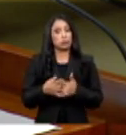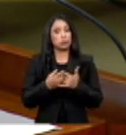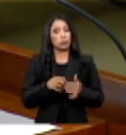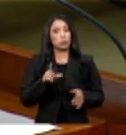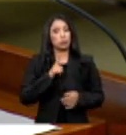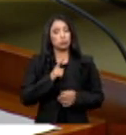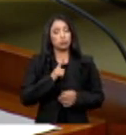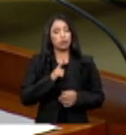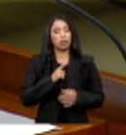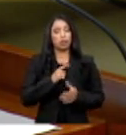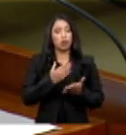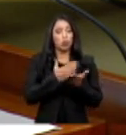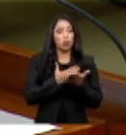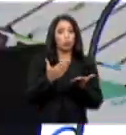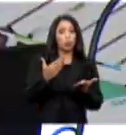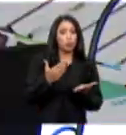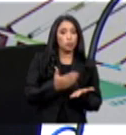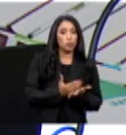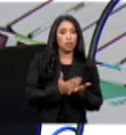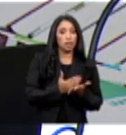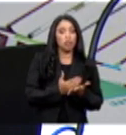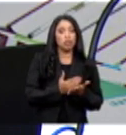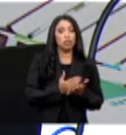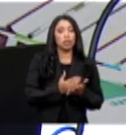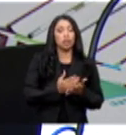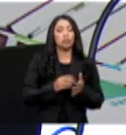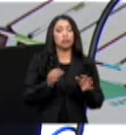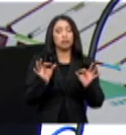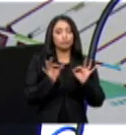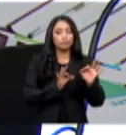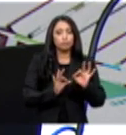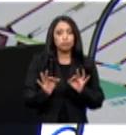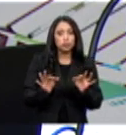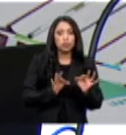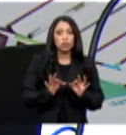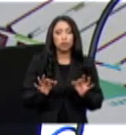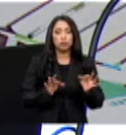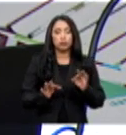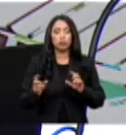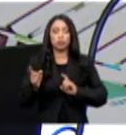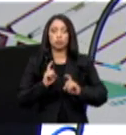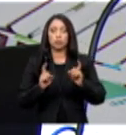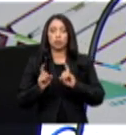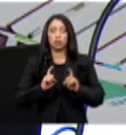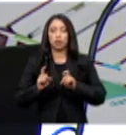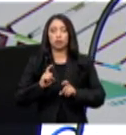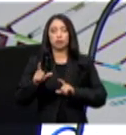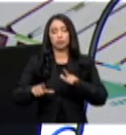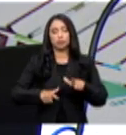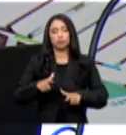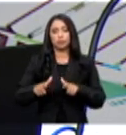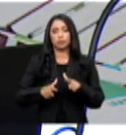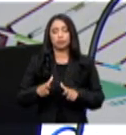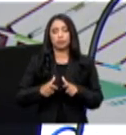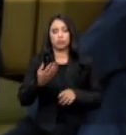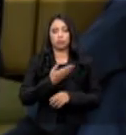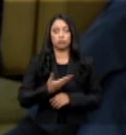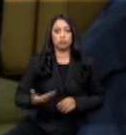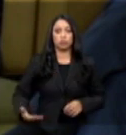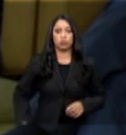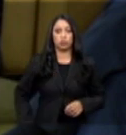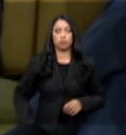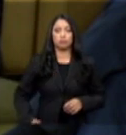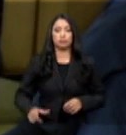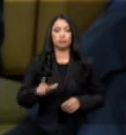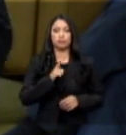desde a criação da estruturação dele por lei, organização por atos administrativos e prestação de serviço público, cuja uma das modalidades é a